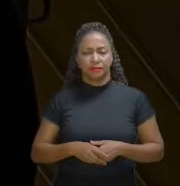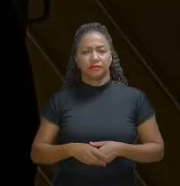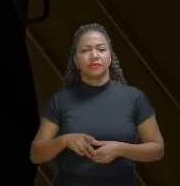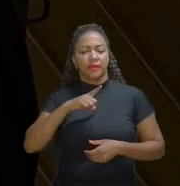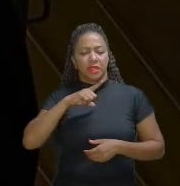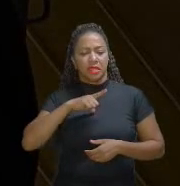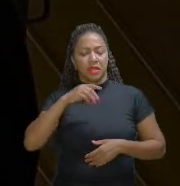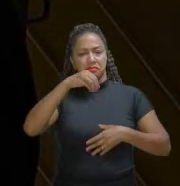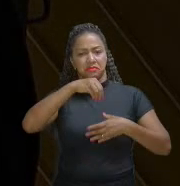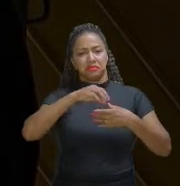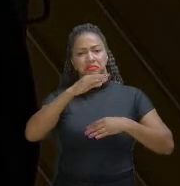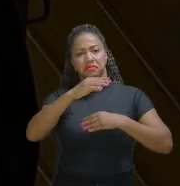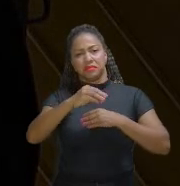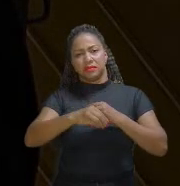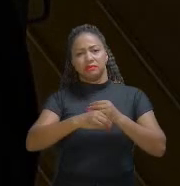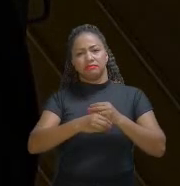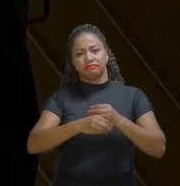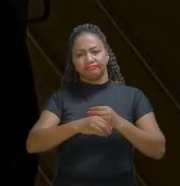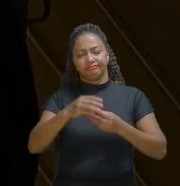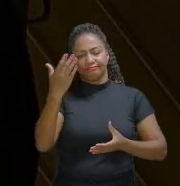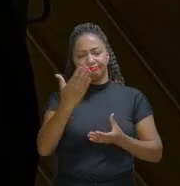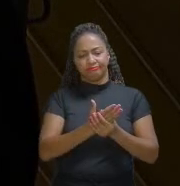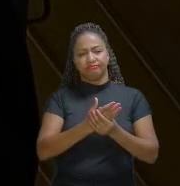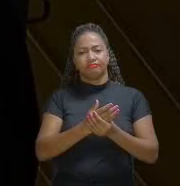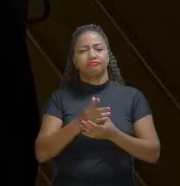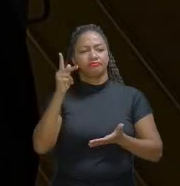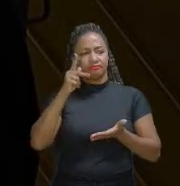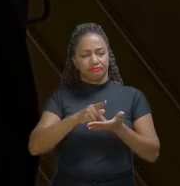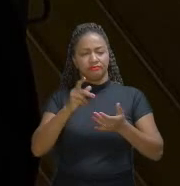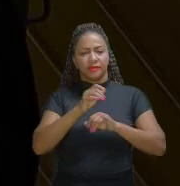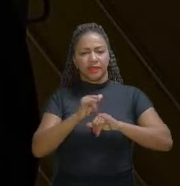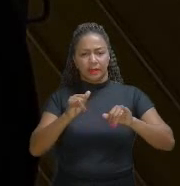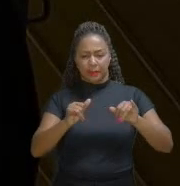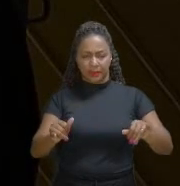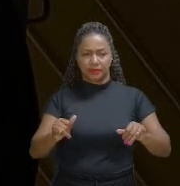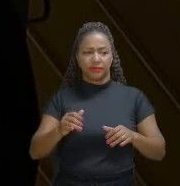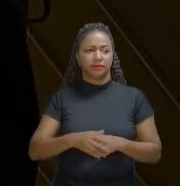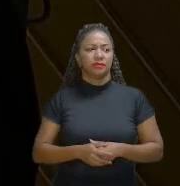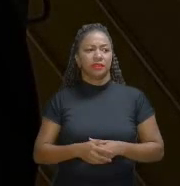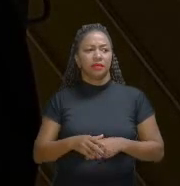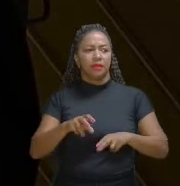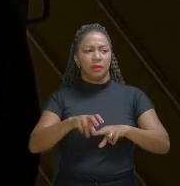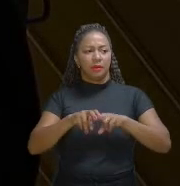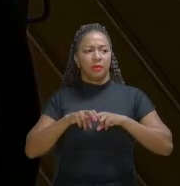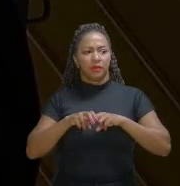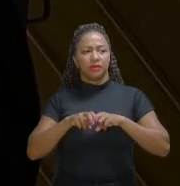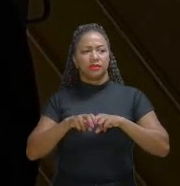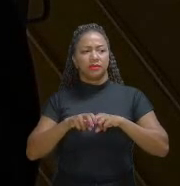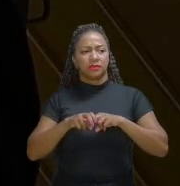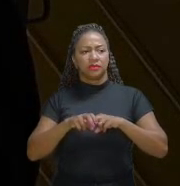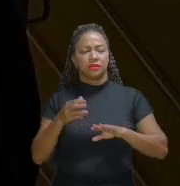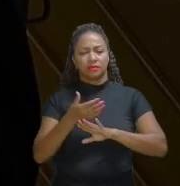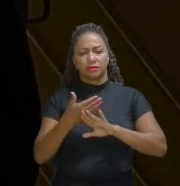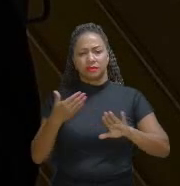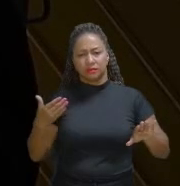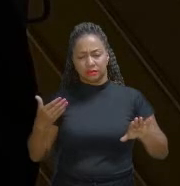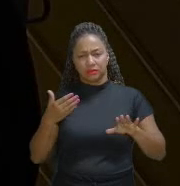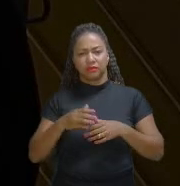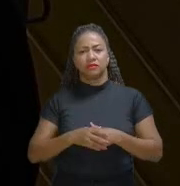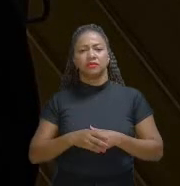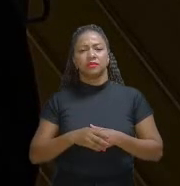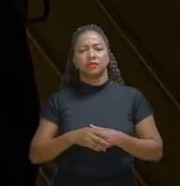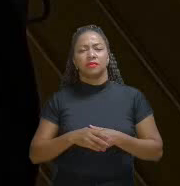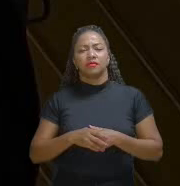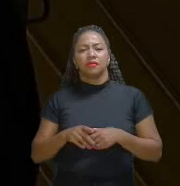constantes dos autos evidencia a efetiva realização de atos de campanha. Por conseguinte, afasto a aplicação no caso concreto